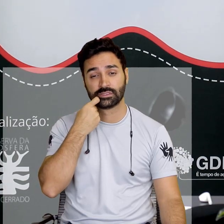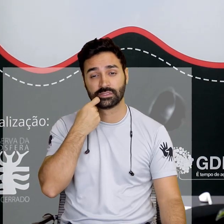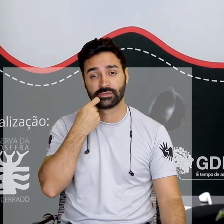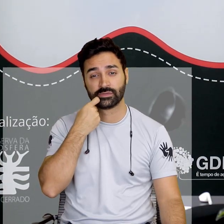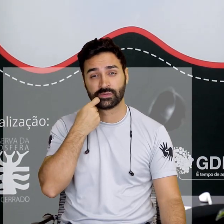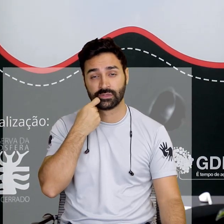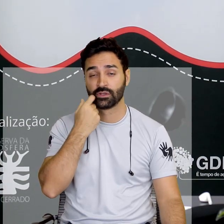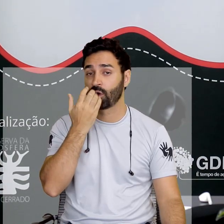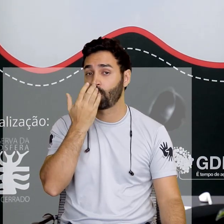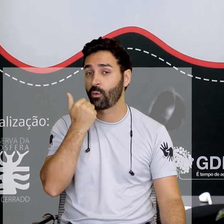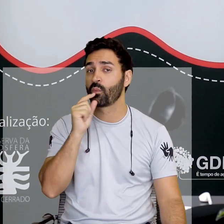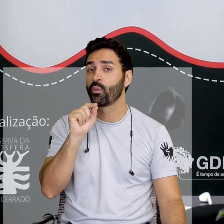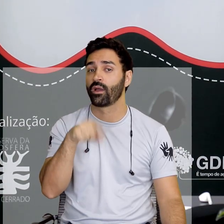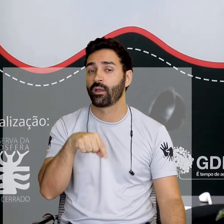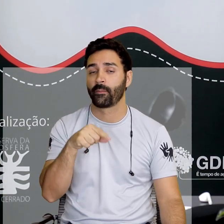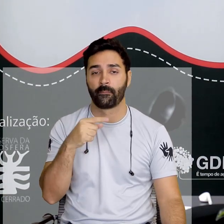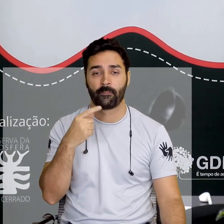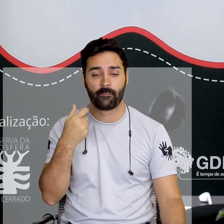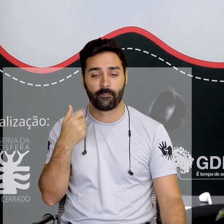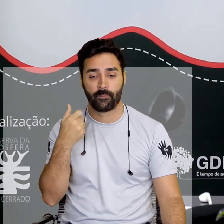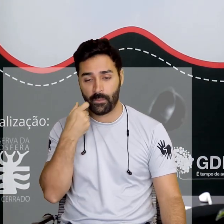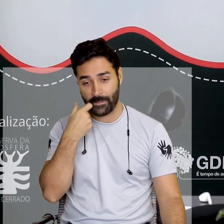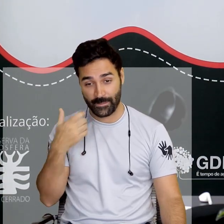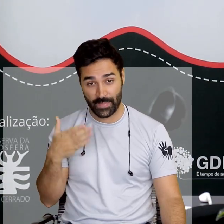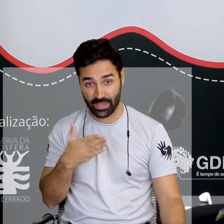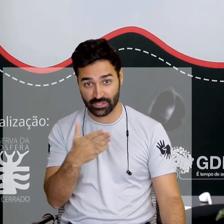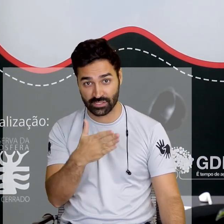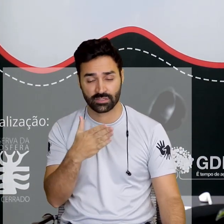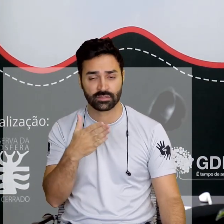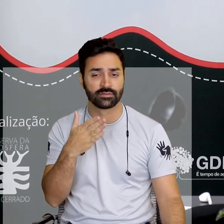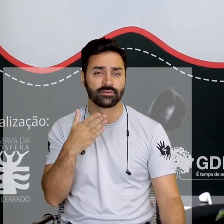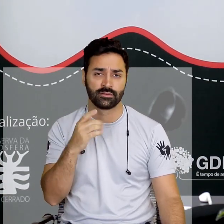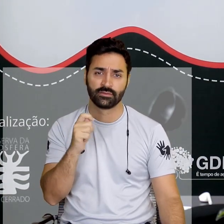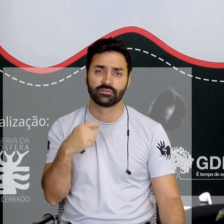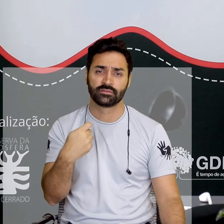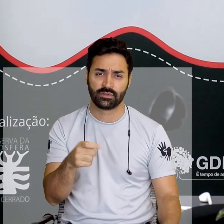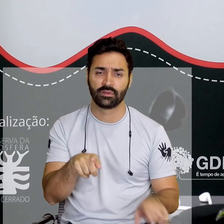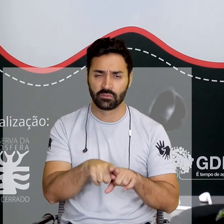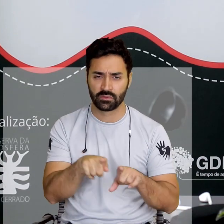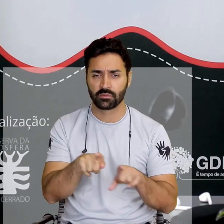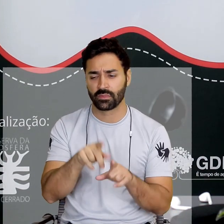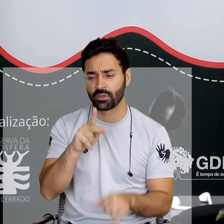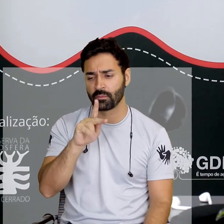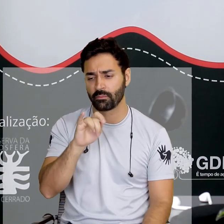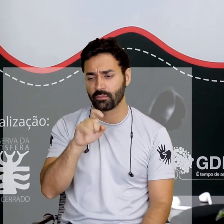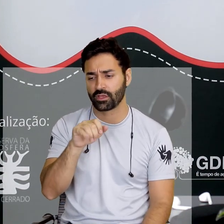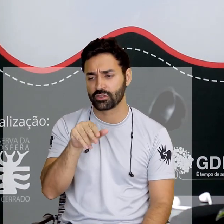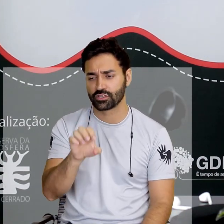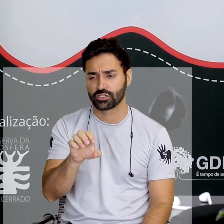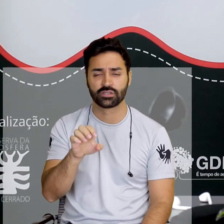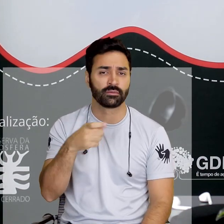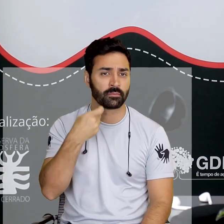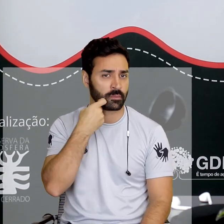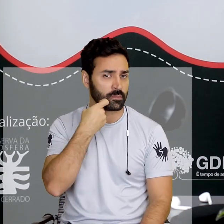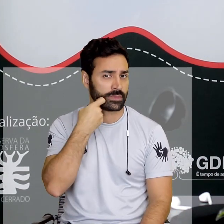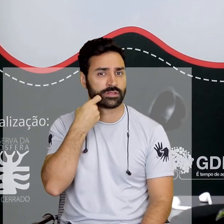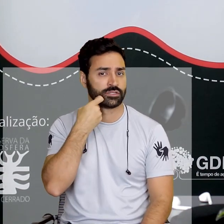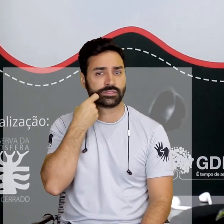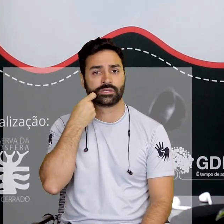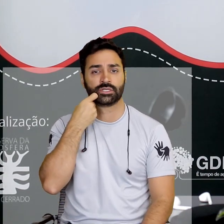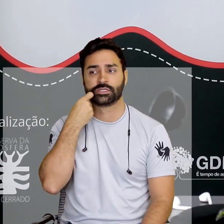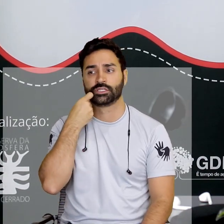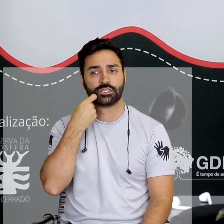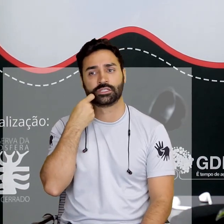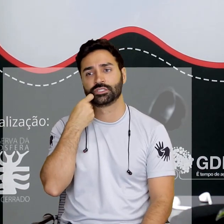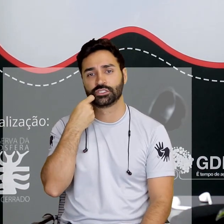Peixe, não é? Esse sinal aqui também é um sinal para peixe na língua de sinais. Então, em Libras,